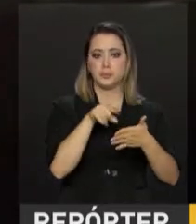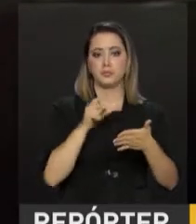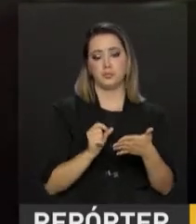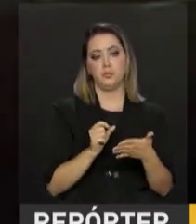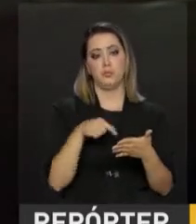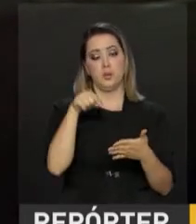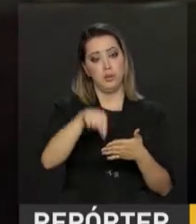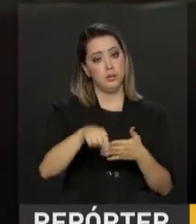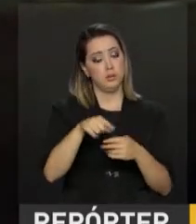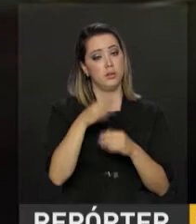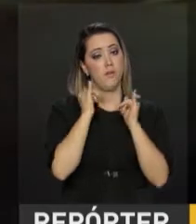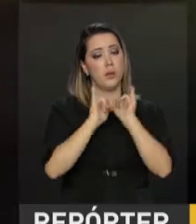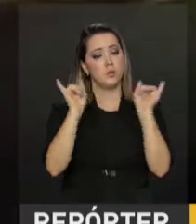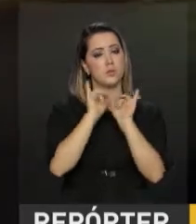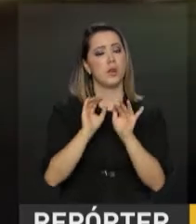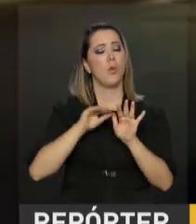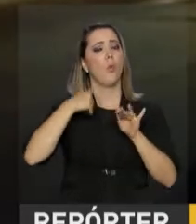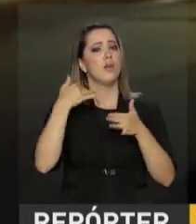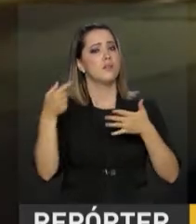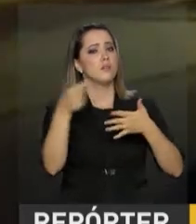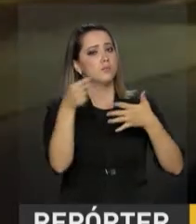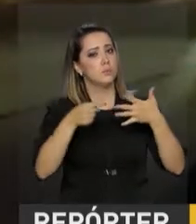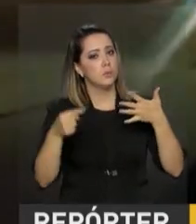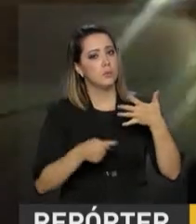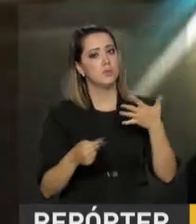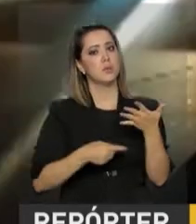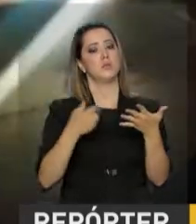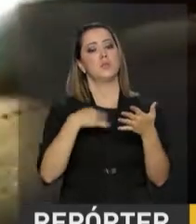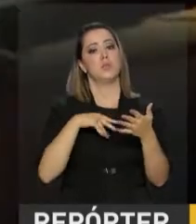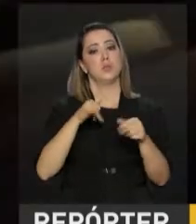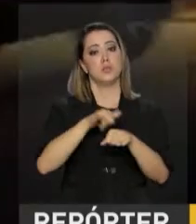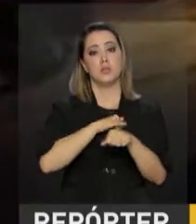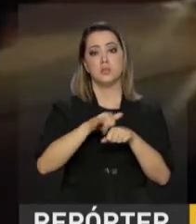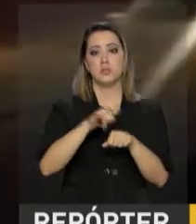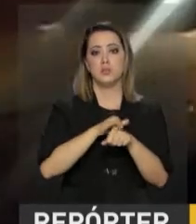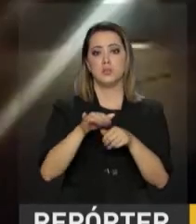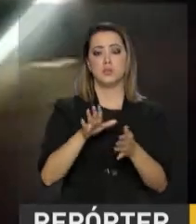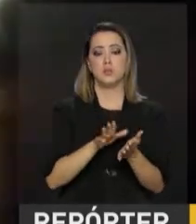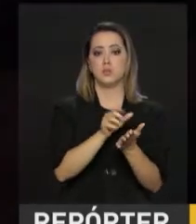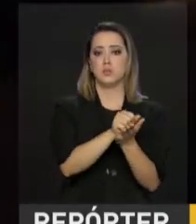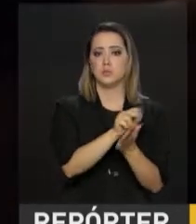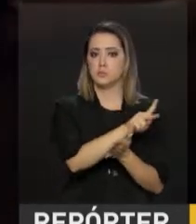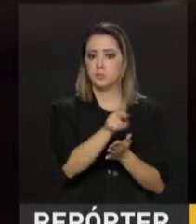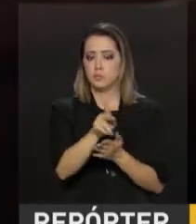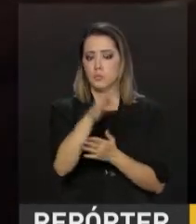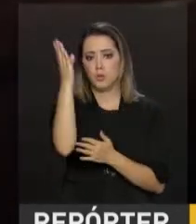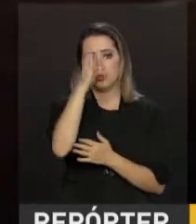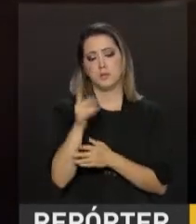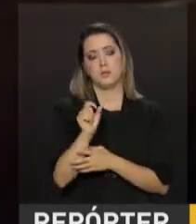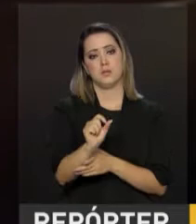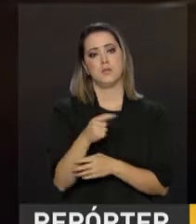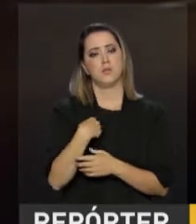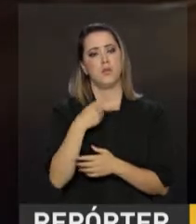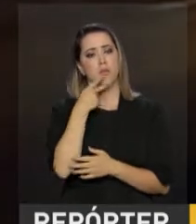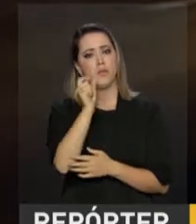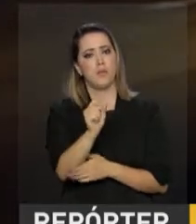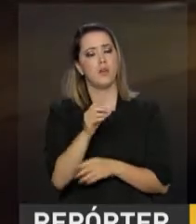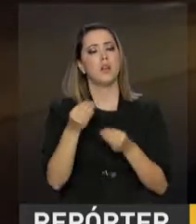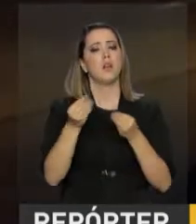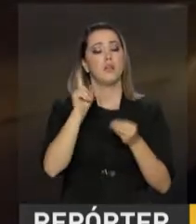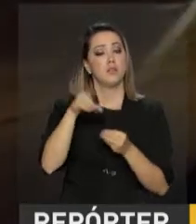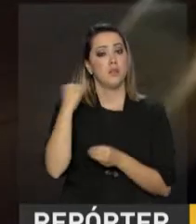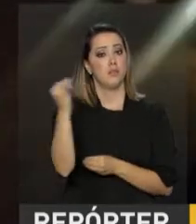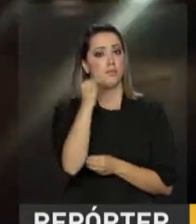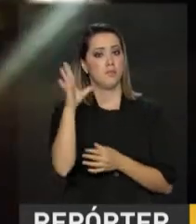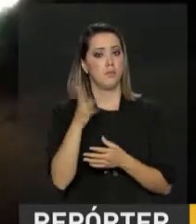Temer vai anunciar as prioridades da presidência brasileira. Temer deve enfatizar a importância de se concluir o acordo